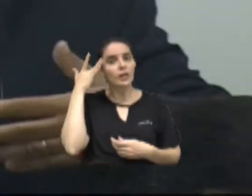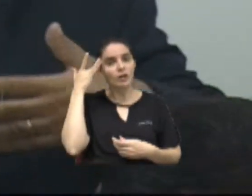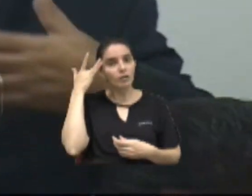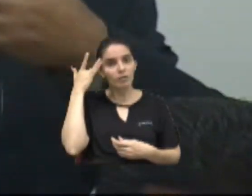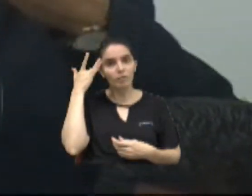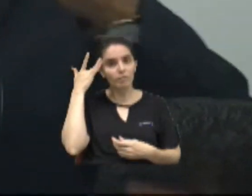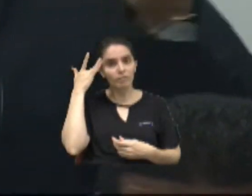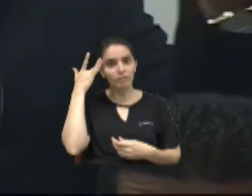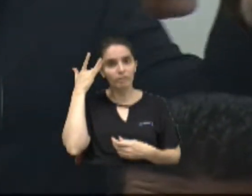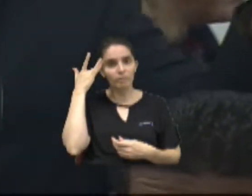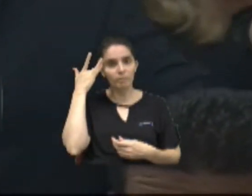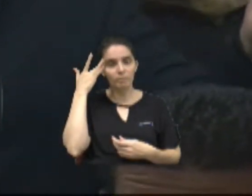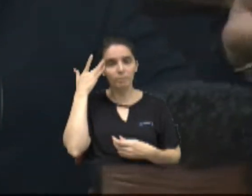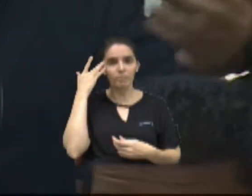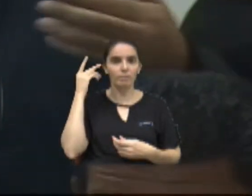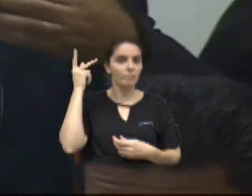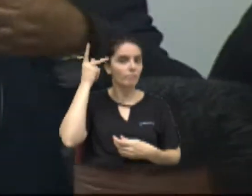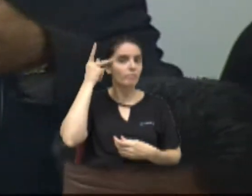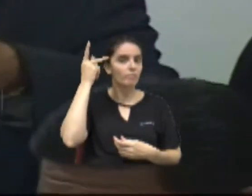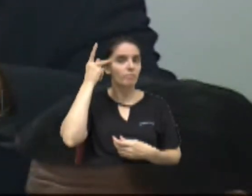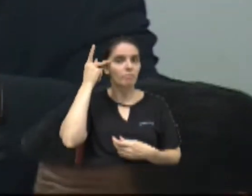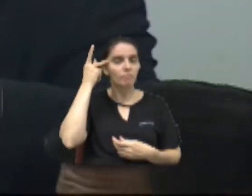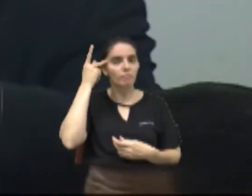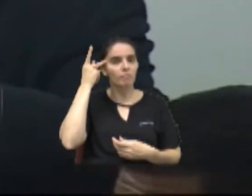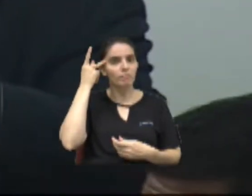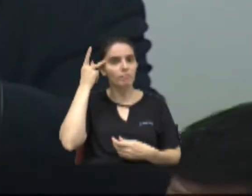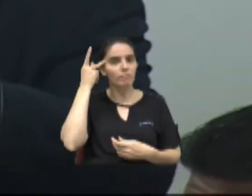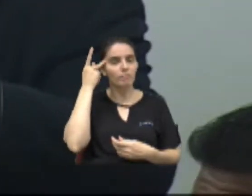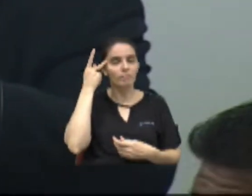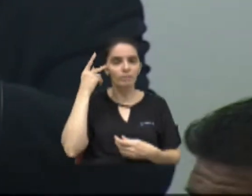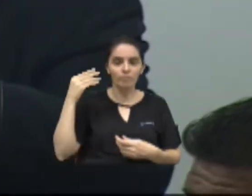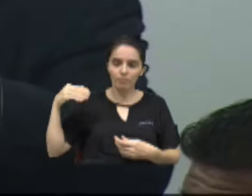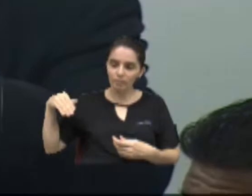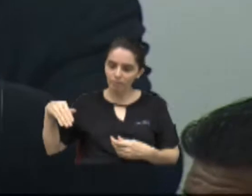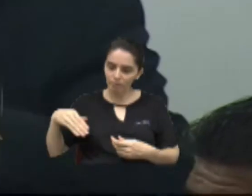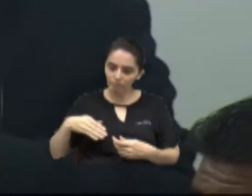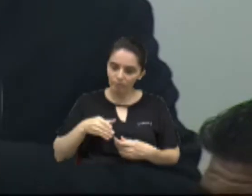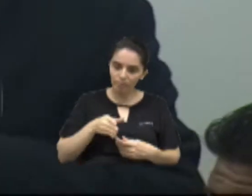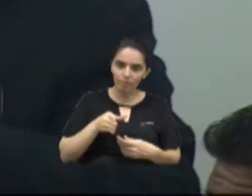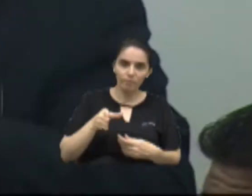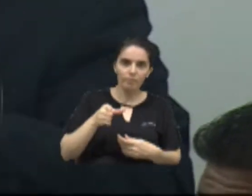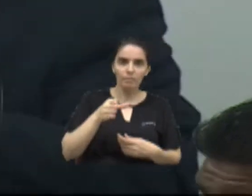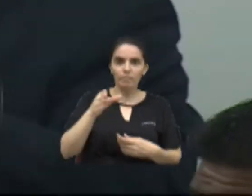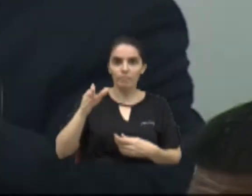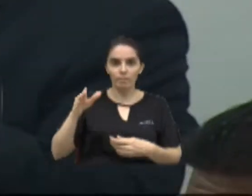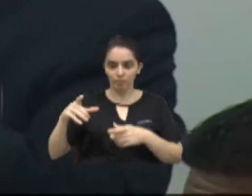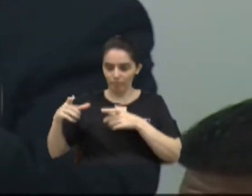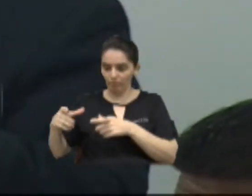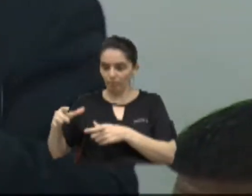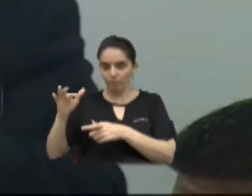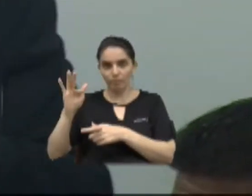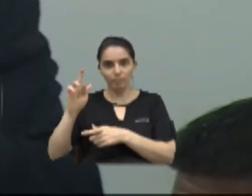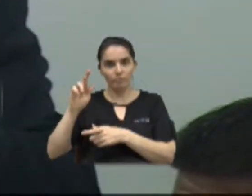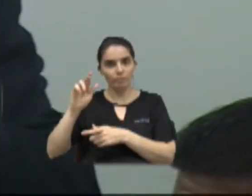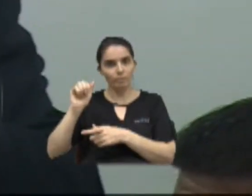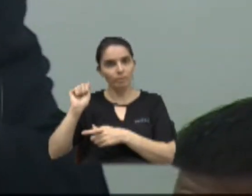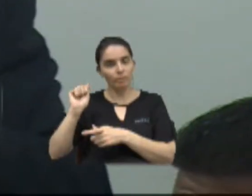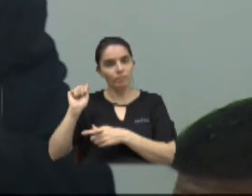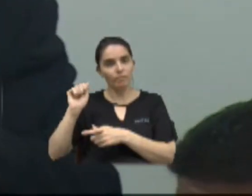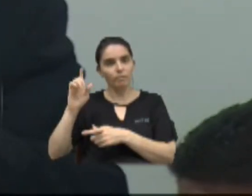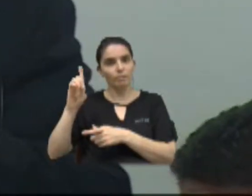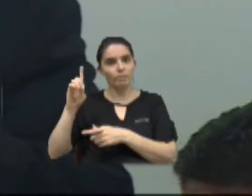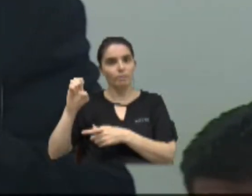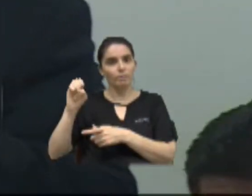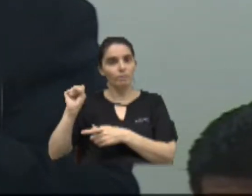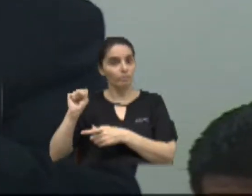pessoas que saem de São Paulo e outras, e passam pela área da zona rural ali nos frades. Inclusive teve uma festa da